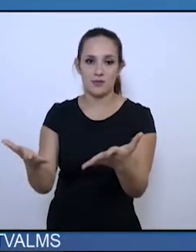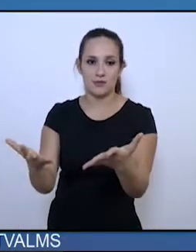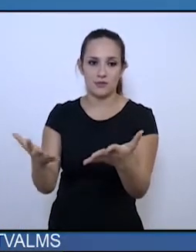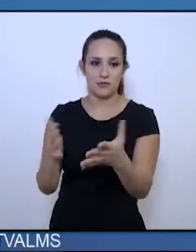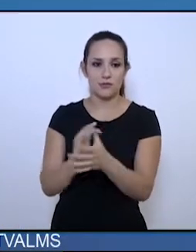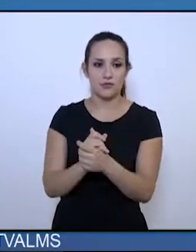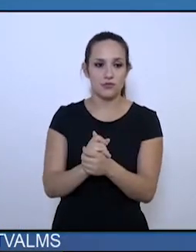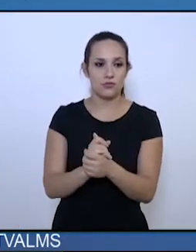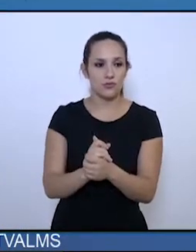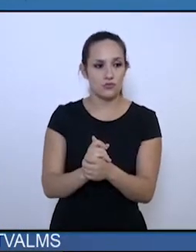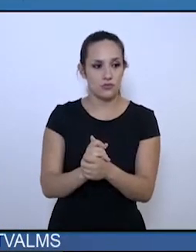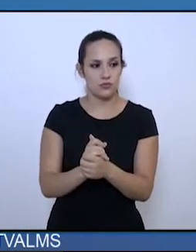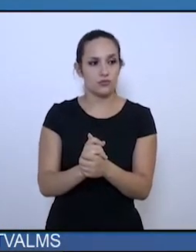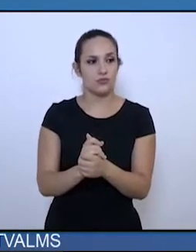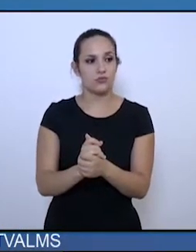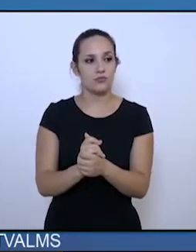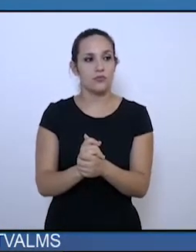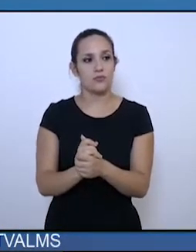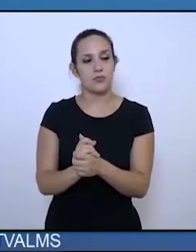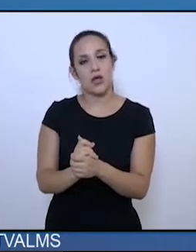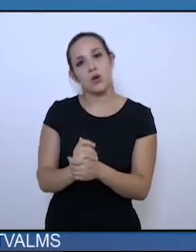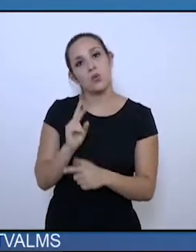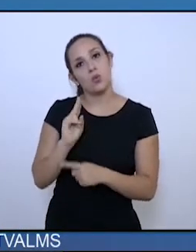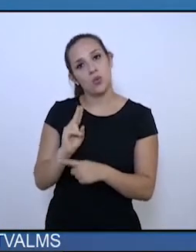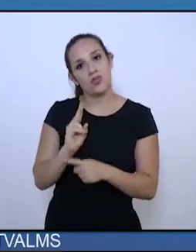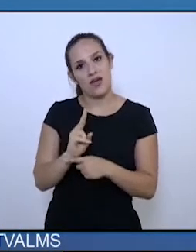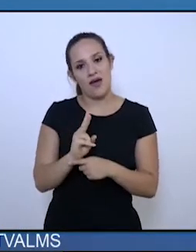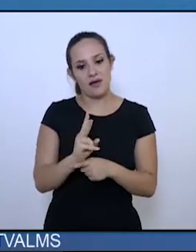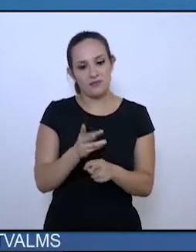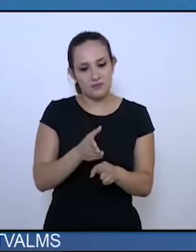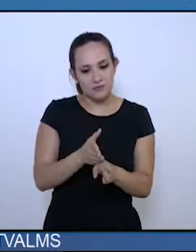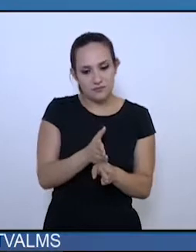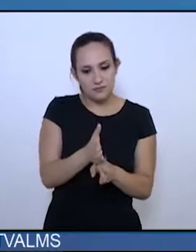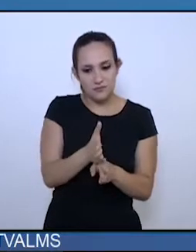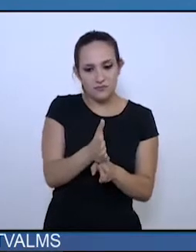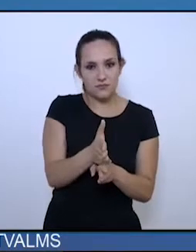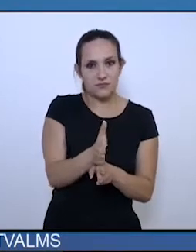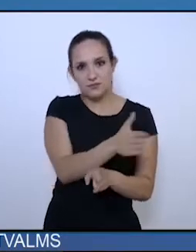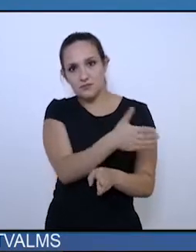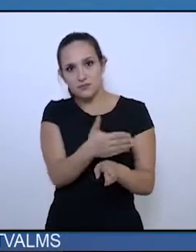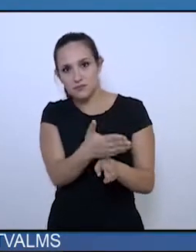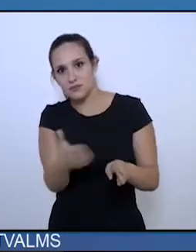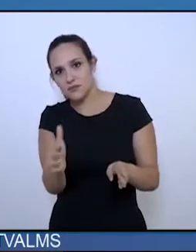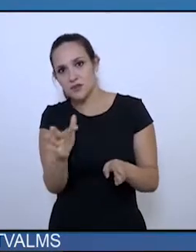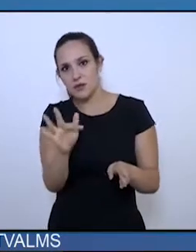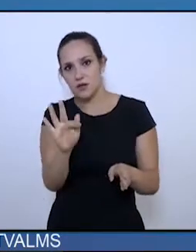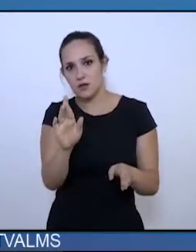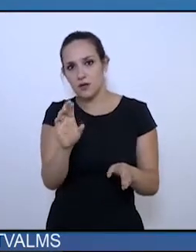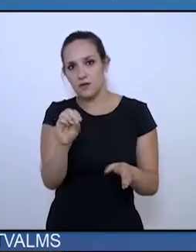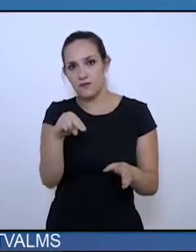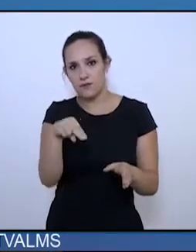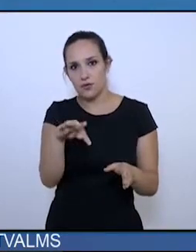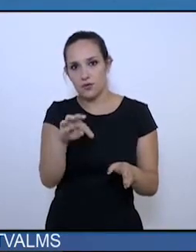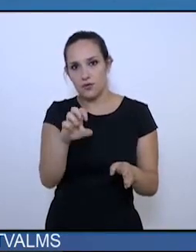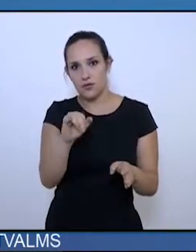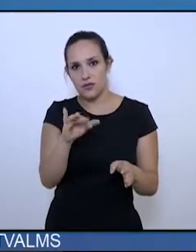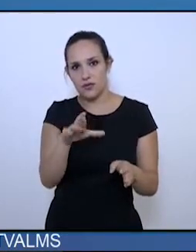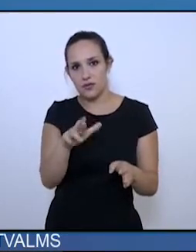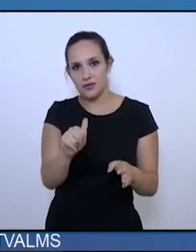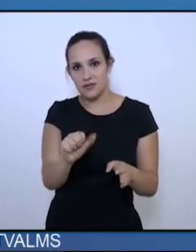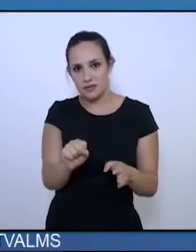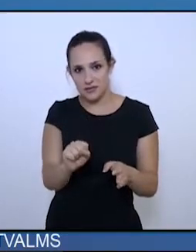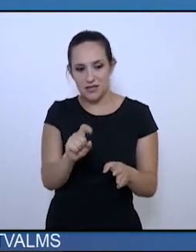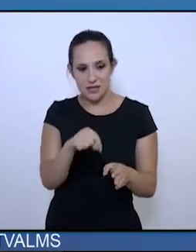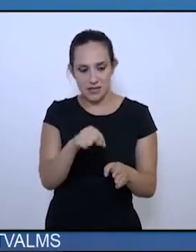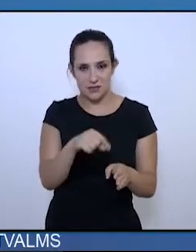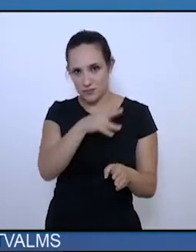planejados pelo Exército na defesa das fronteiras do Mato Grosso do Sul para combater o tráfico e a entrada de droga no país. O